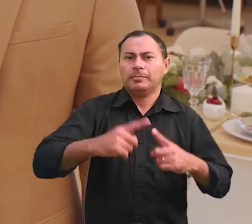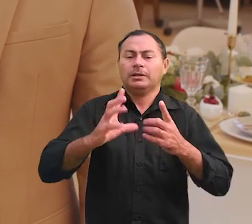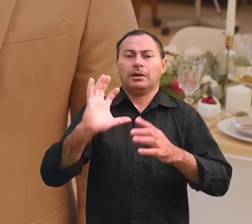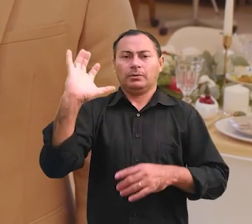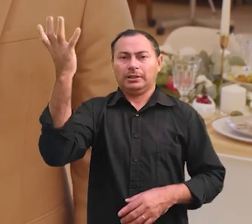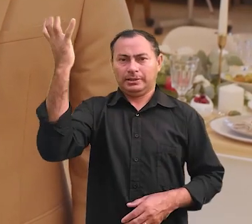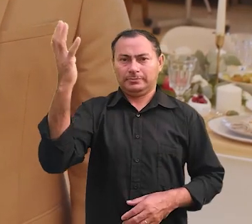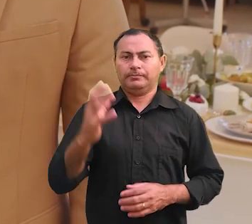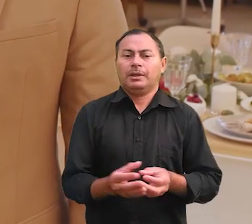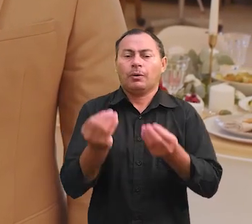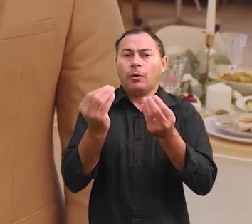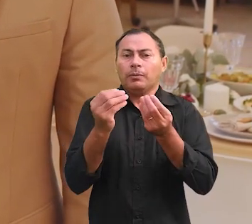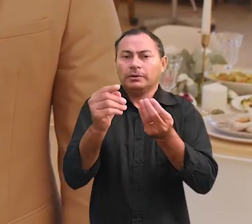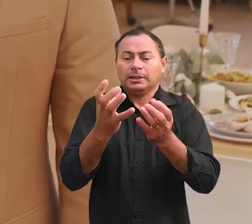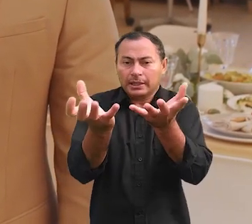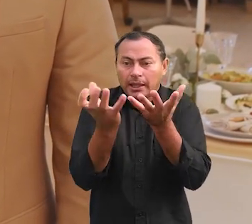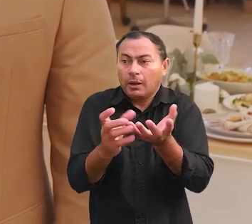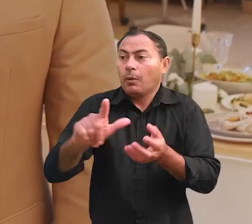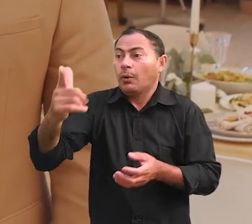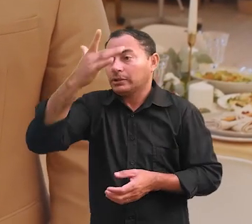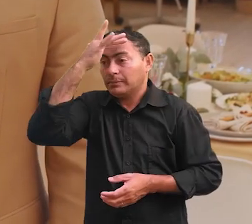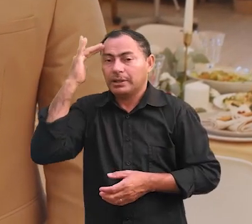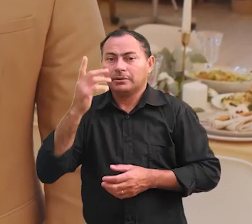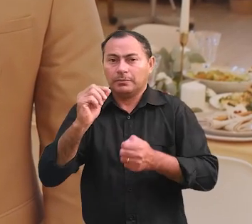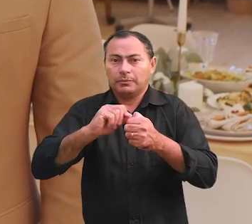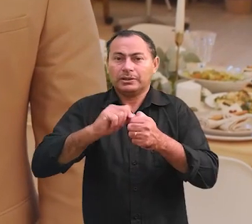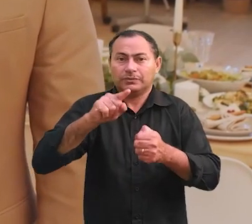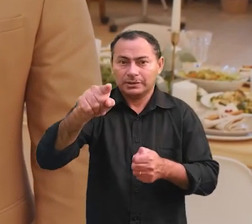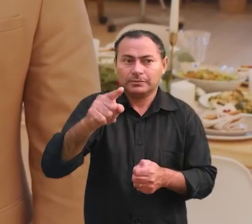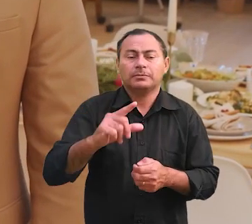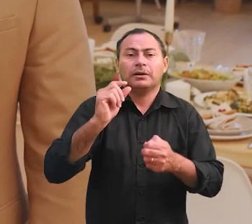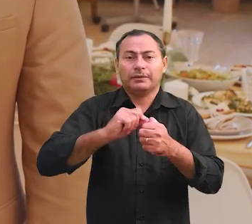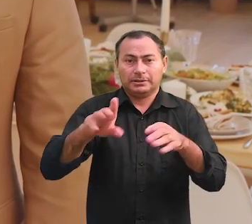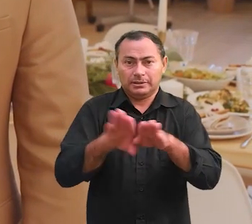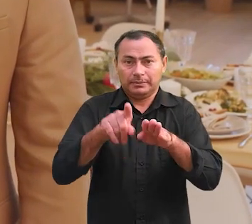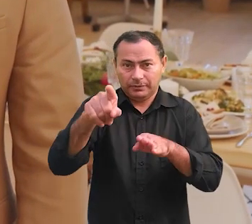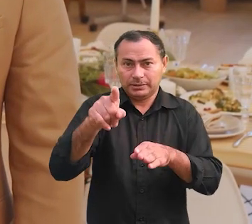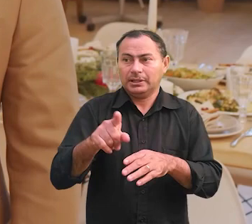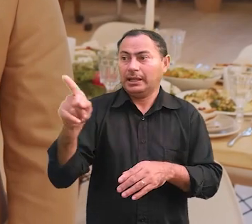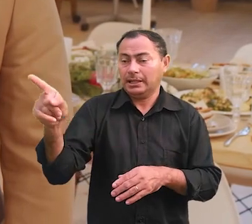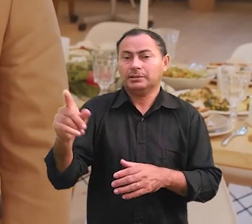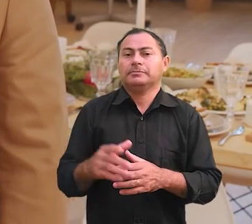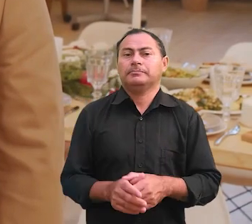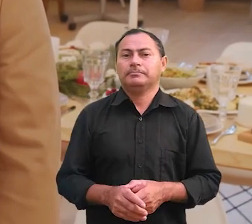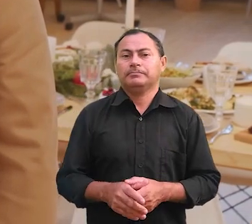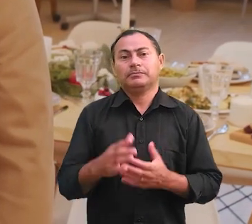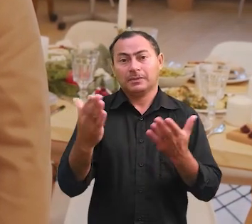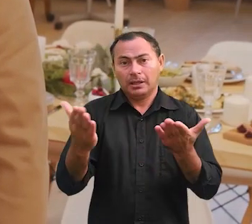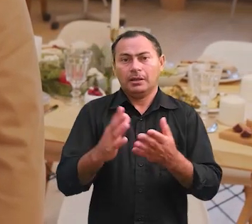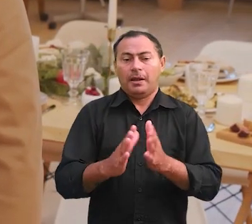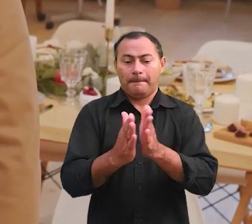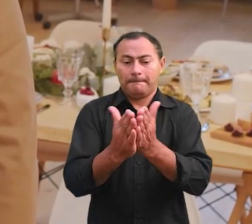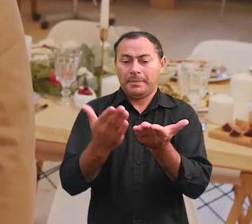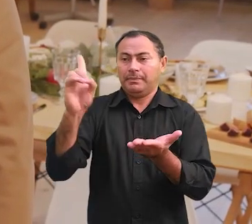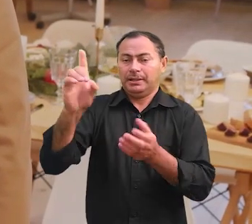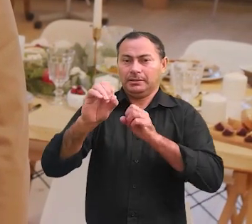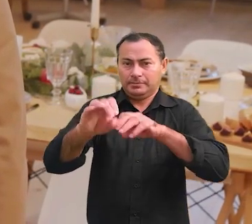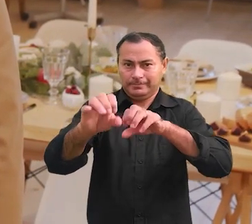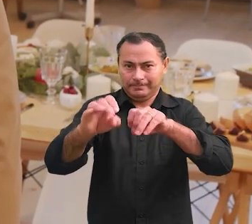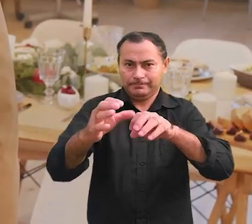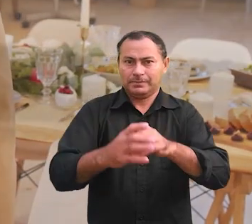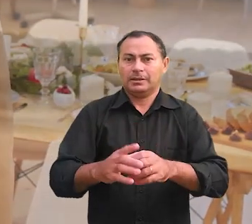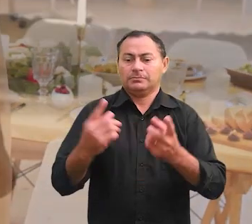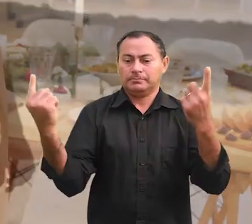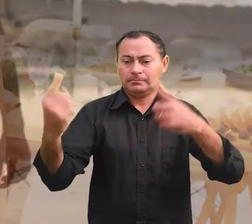difícil mas funciona como vocês querem que os outros lhe façam façam também vocês a inglês é isso que a Bíblia